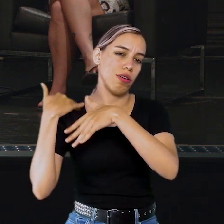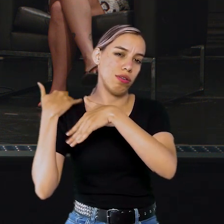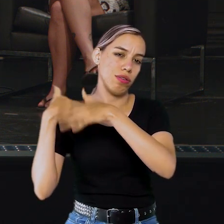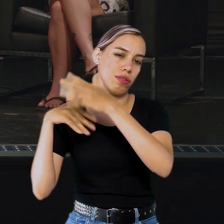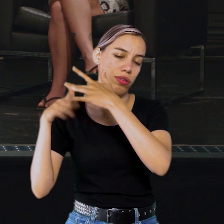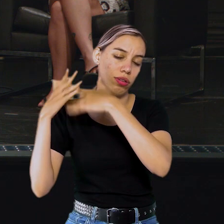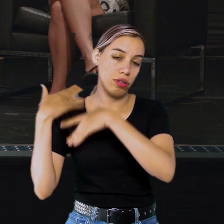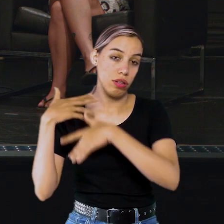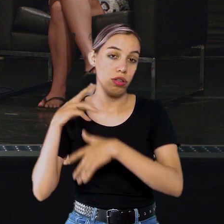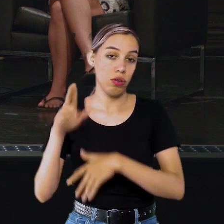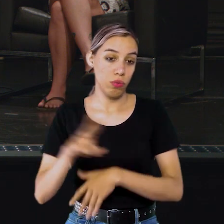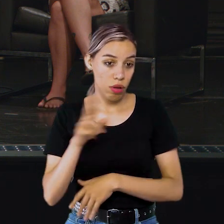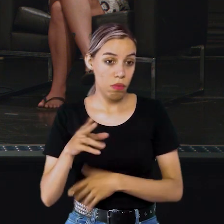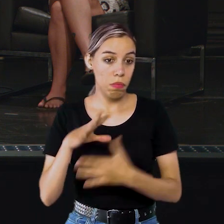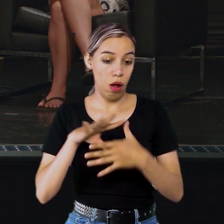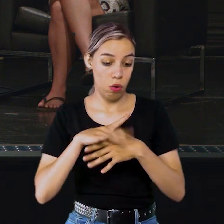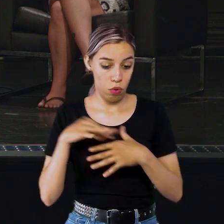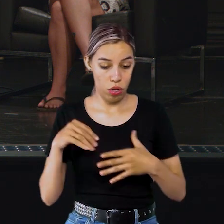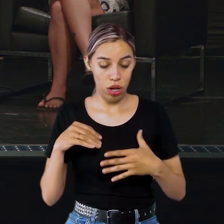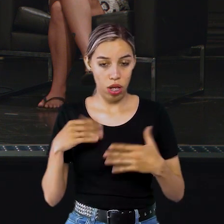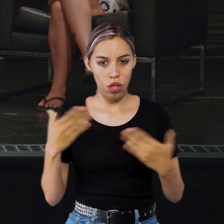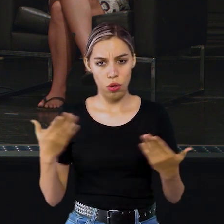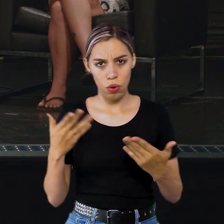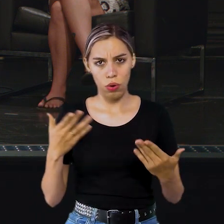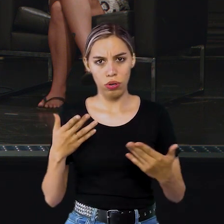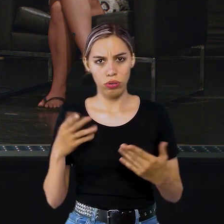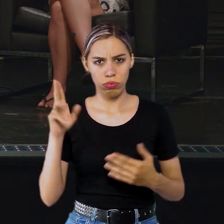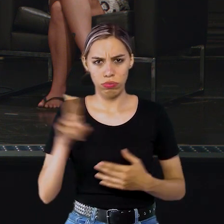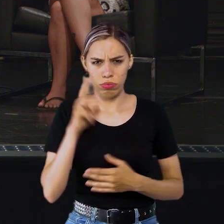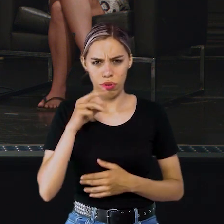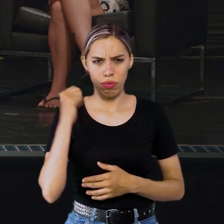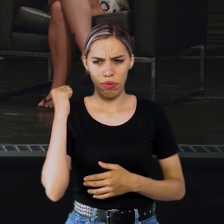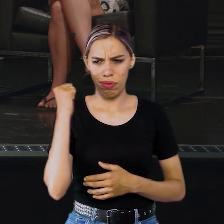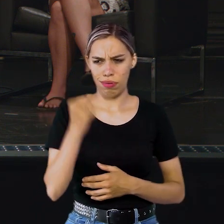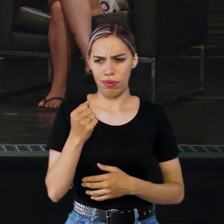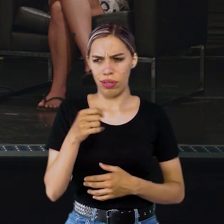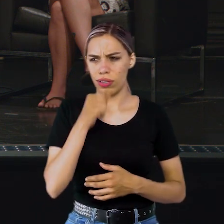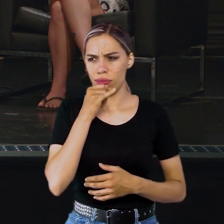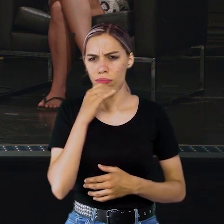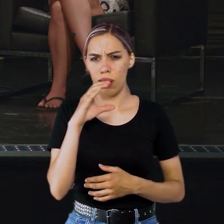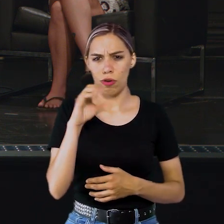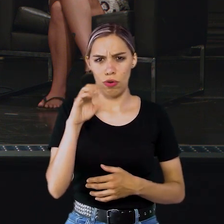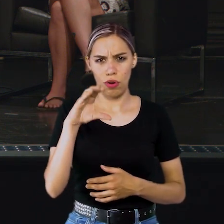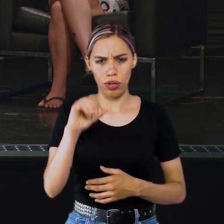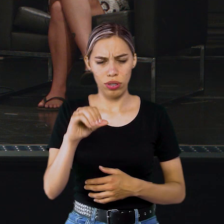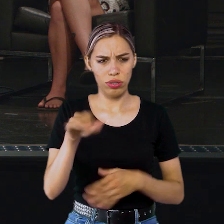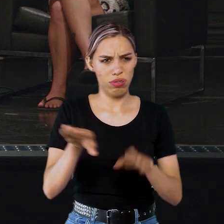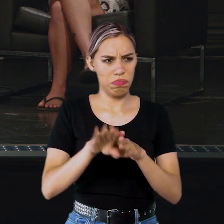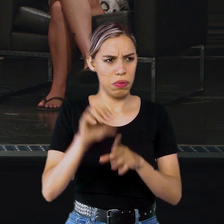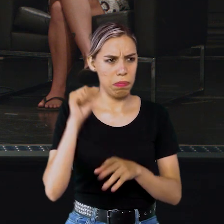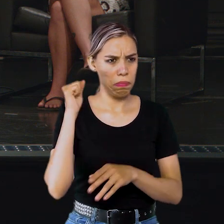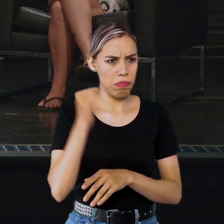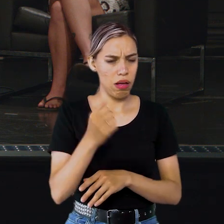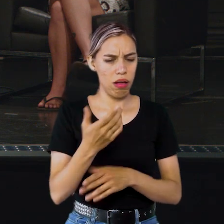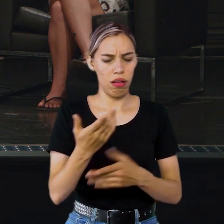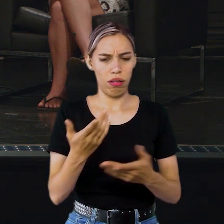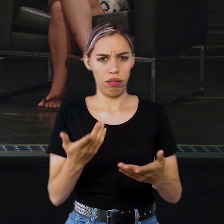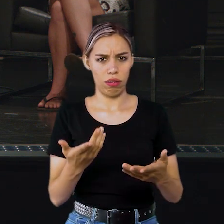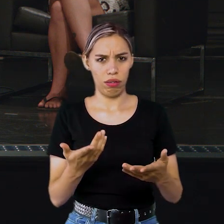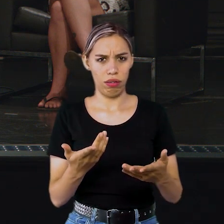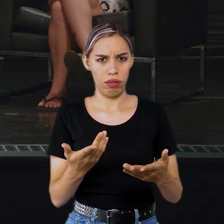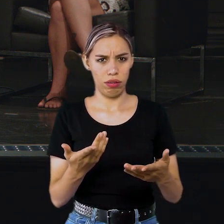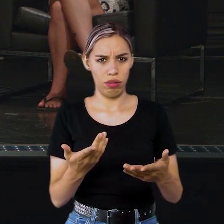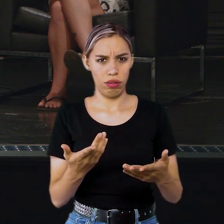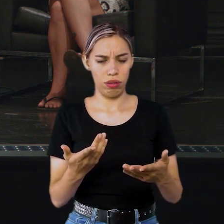tabaco existiu para curar. E hoje dizem que o tabaco mata, a coca mata, e tantas outras